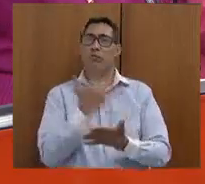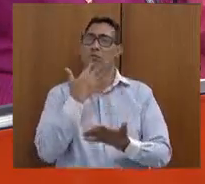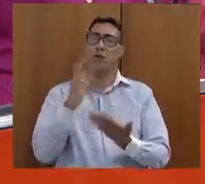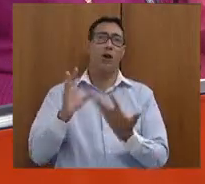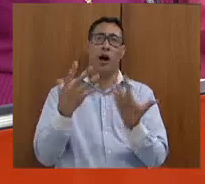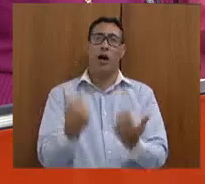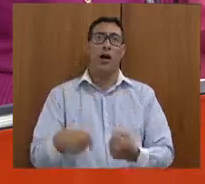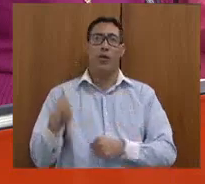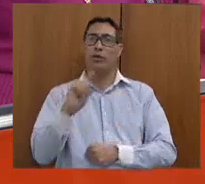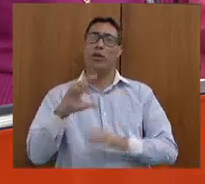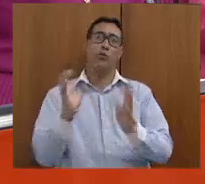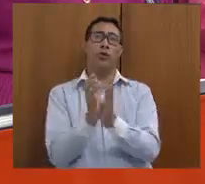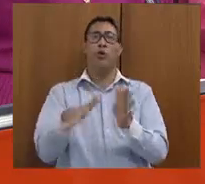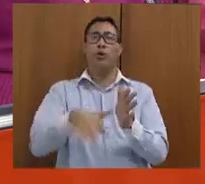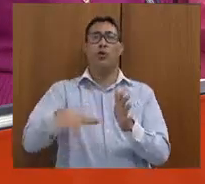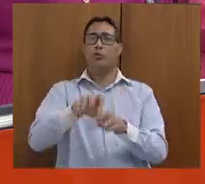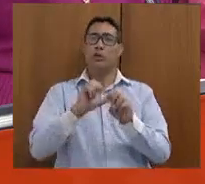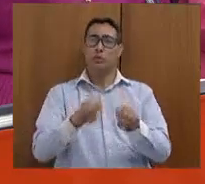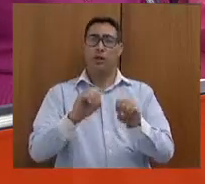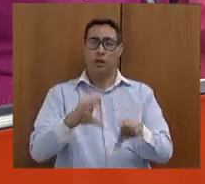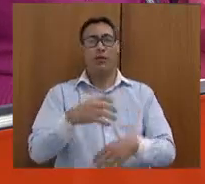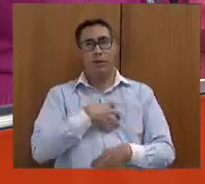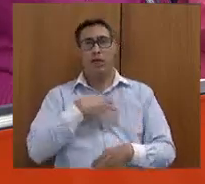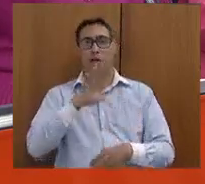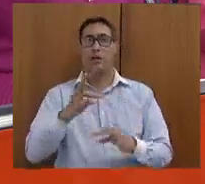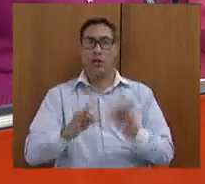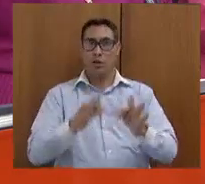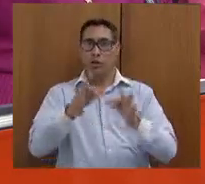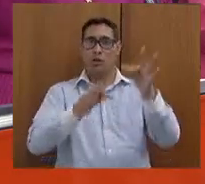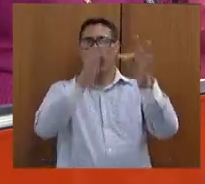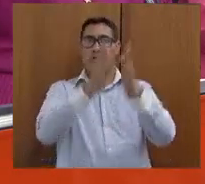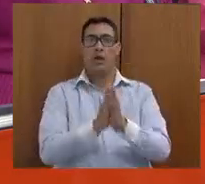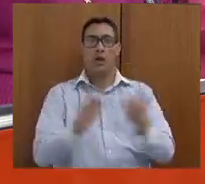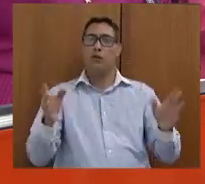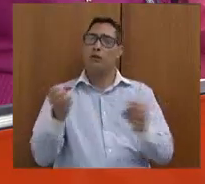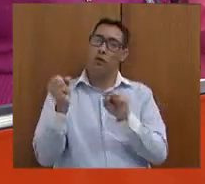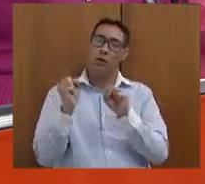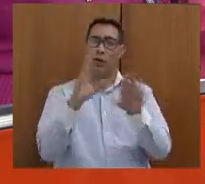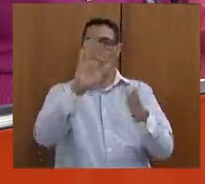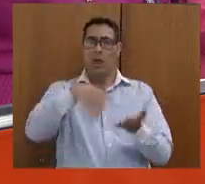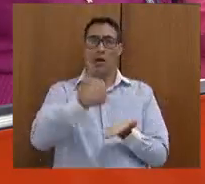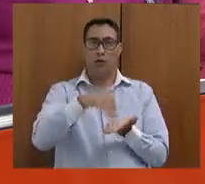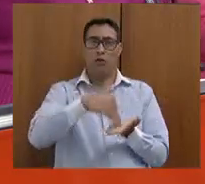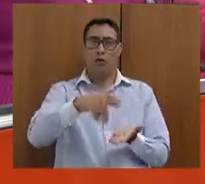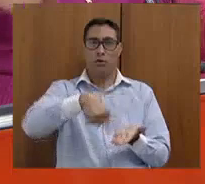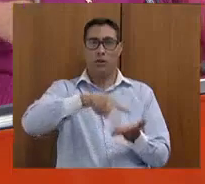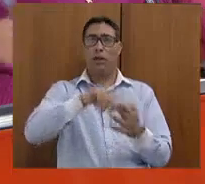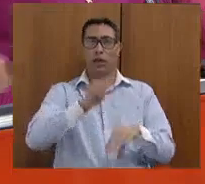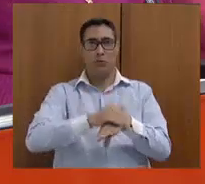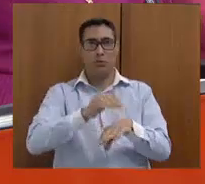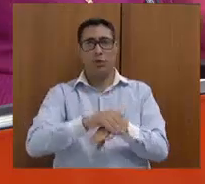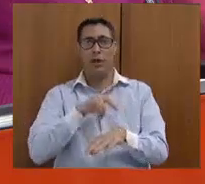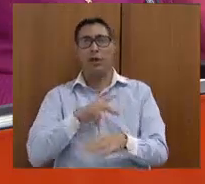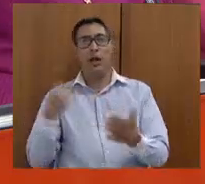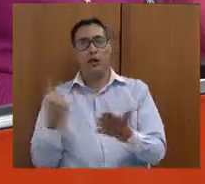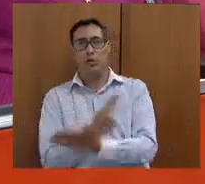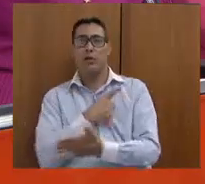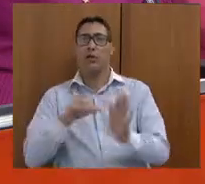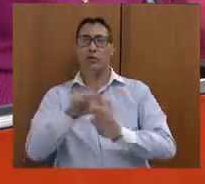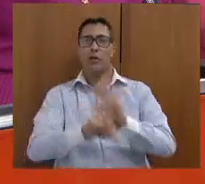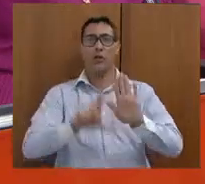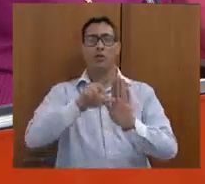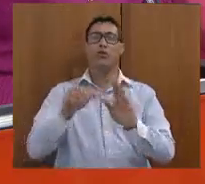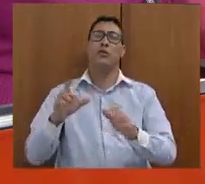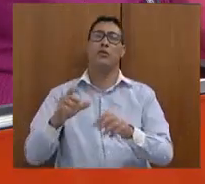da comissão de Educação Ciência e Tecnologia eu vou encaminhar ao secretário porque essa tramitação aconteceu na legislatura